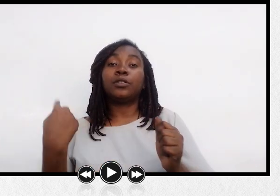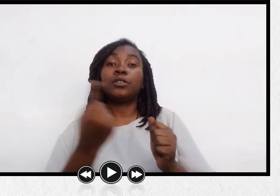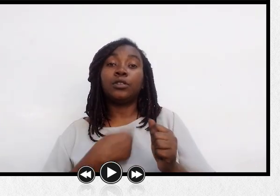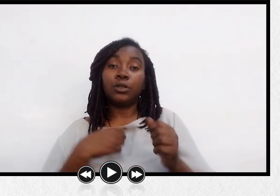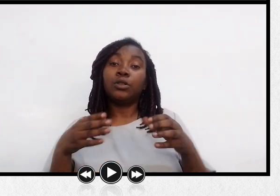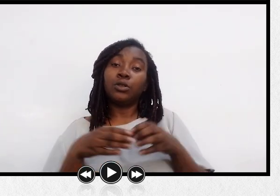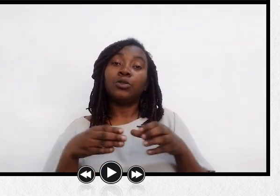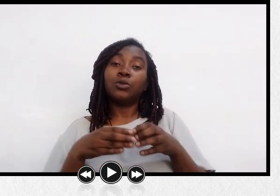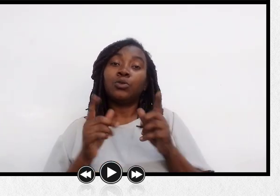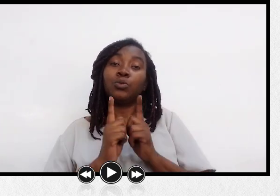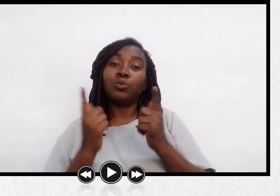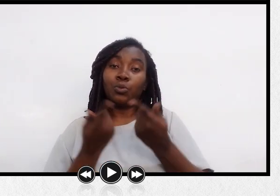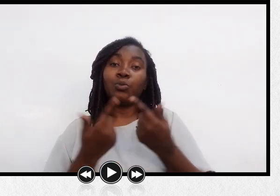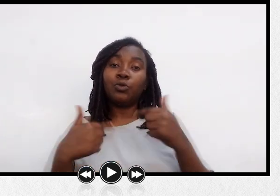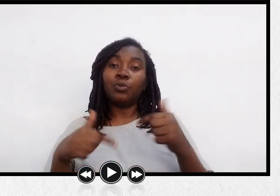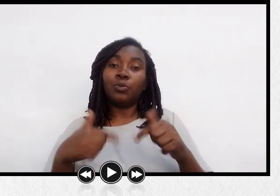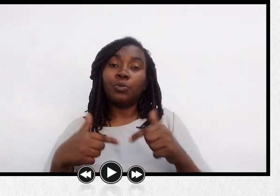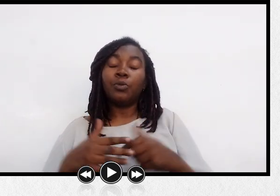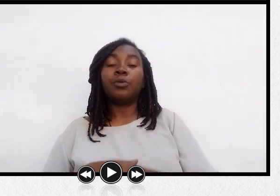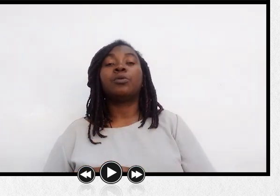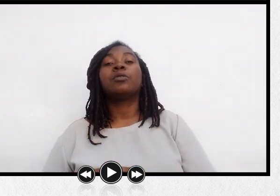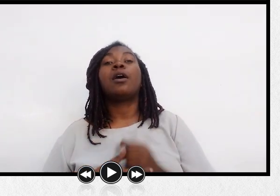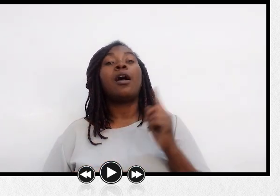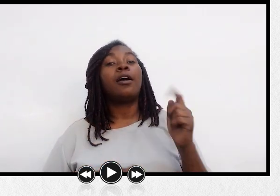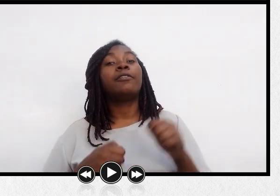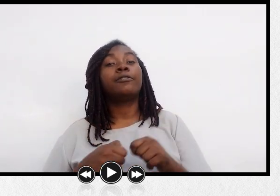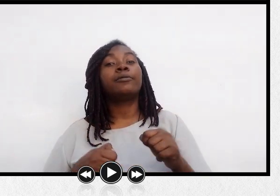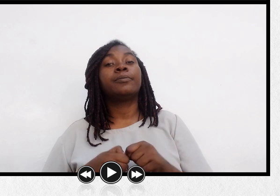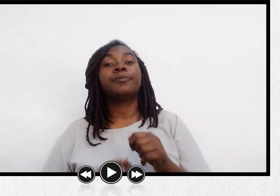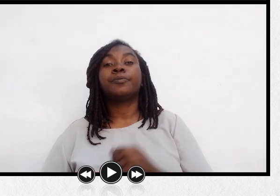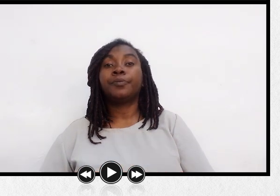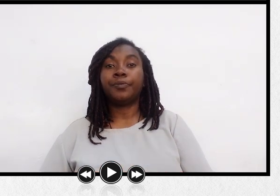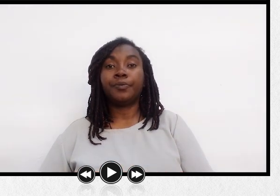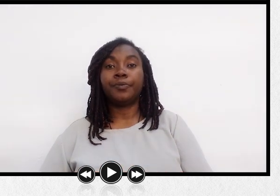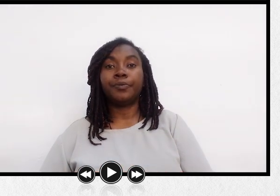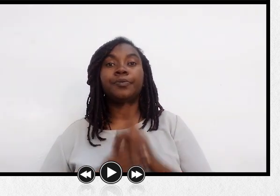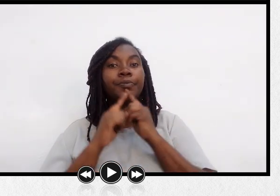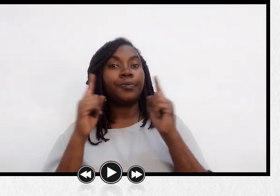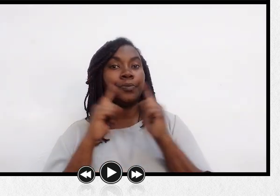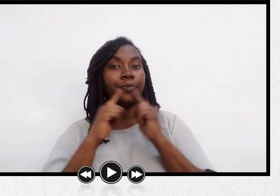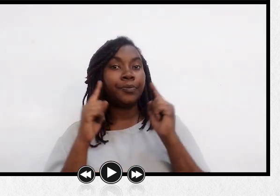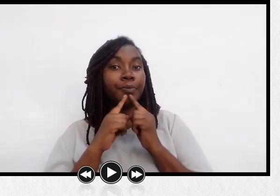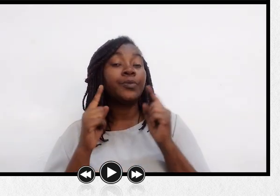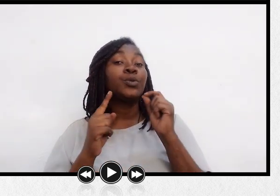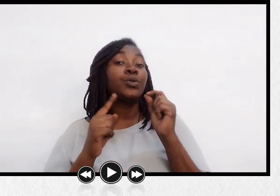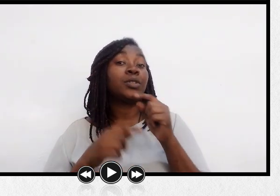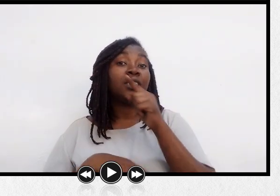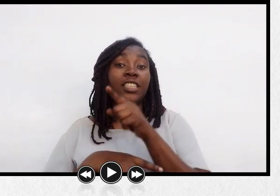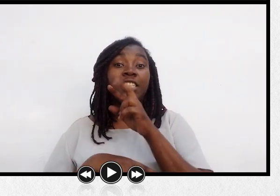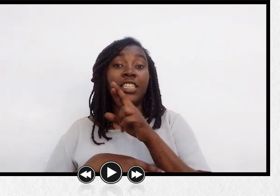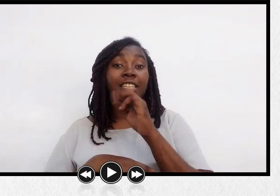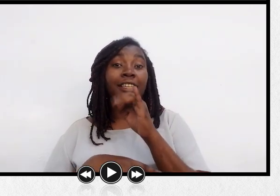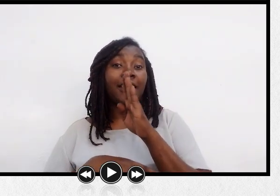grupo de trabalho, e ele fez essa reclamação, que lá no Ribeira de